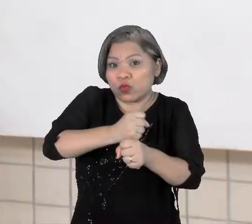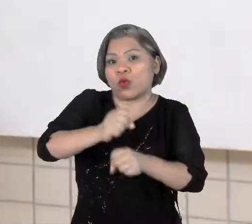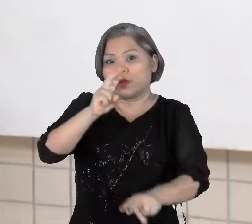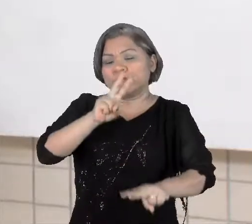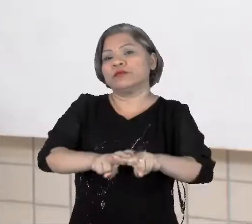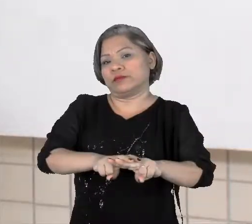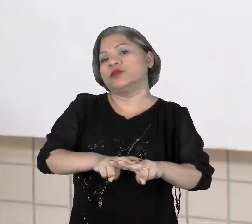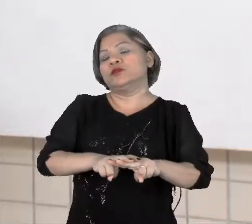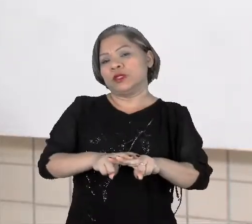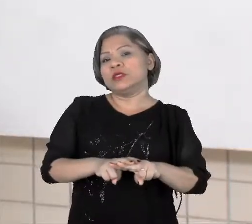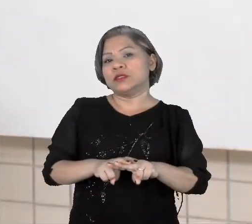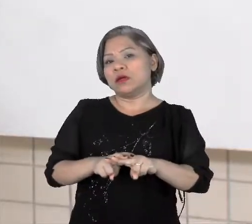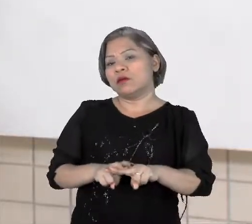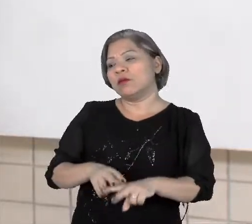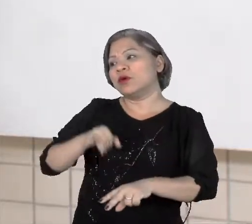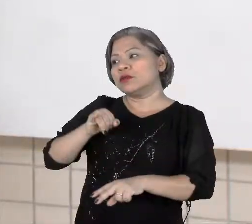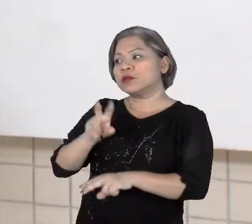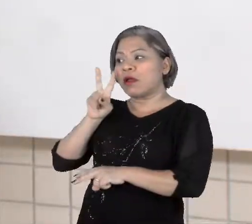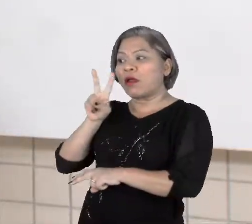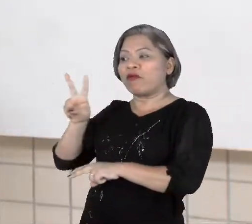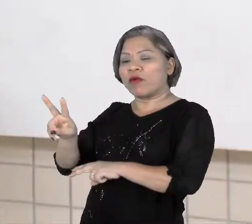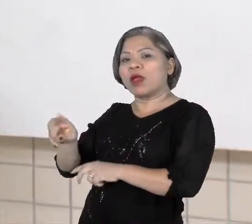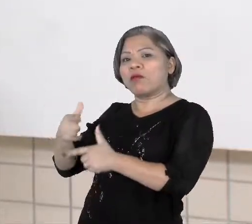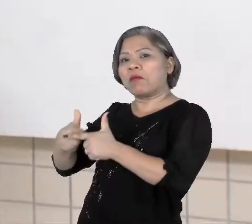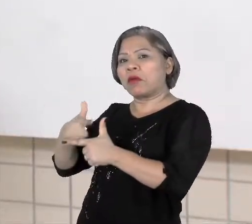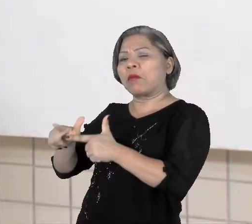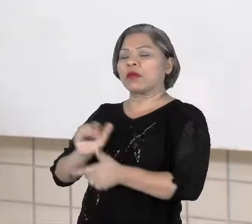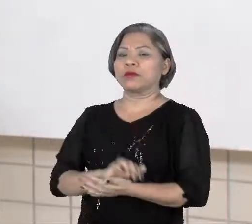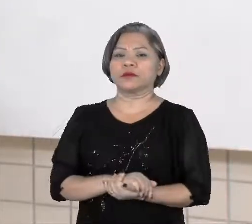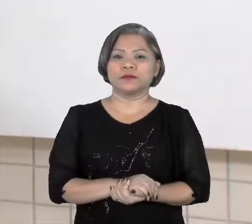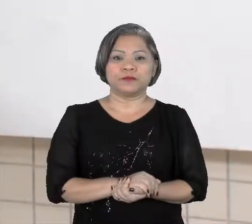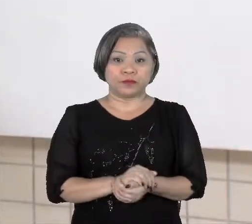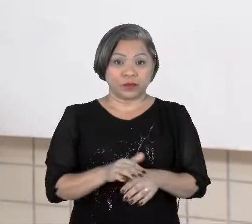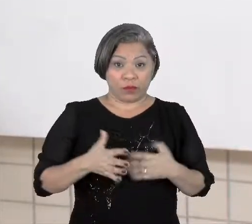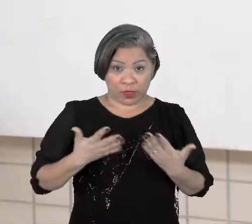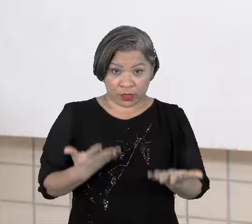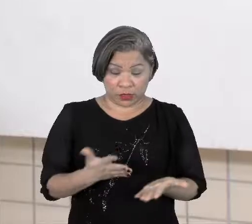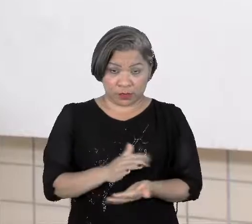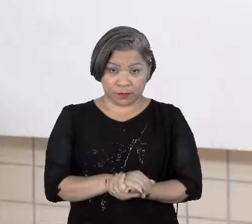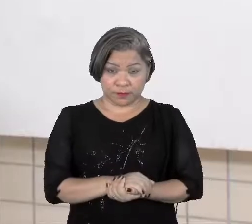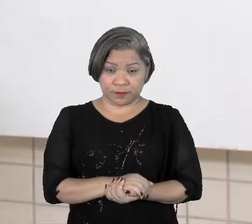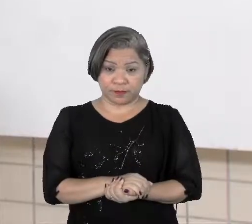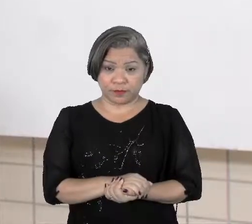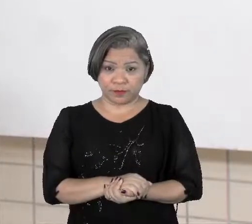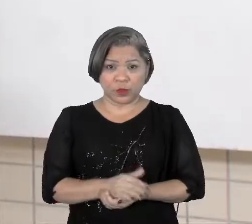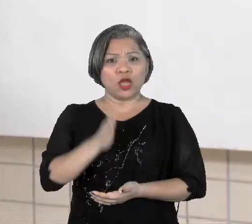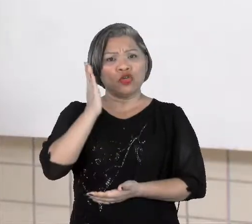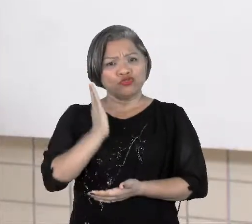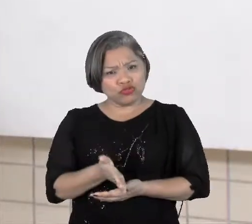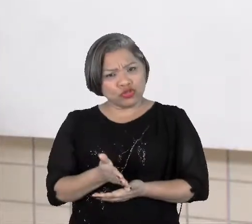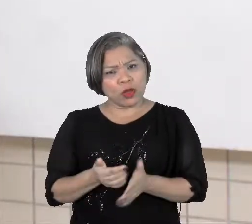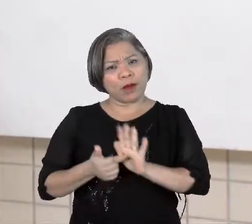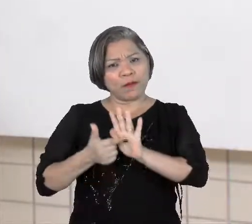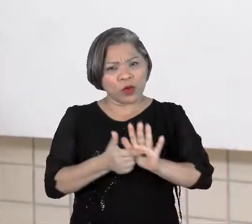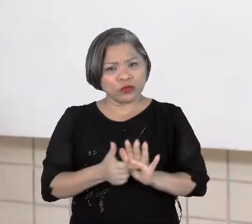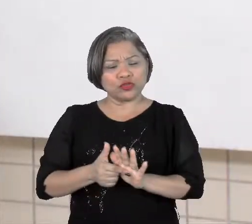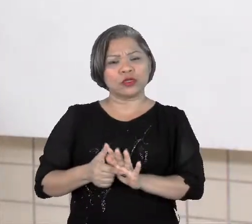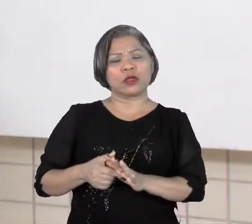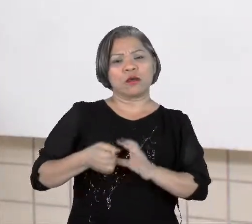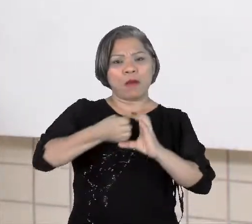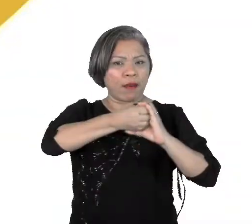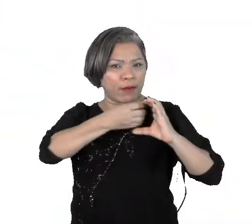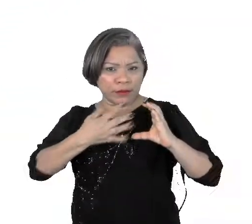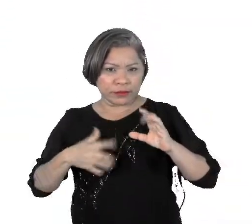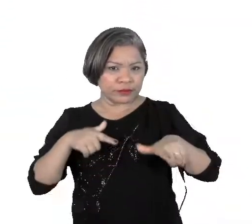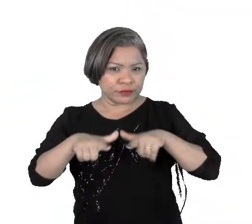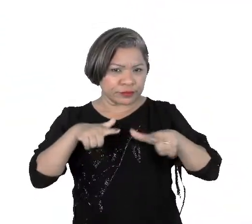na qual foi encontrada aquele problema. Bom, então nós já citamos as características do trabalho escravo